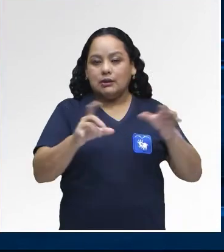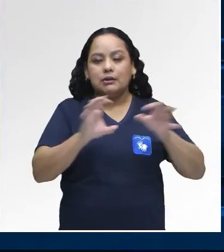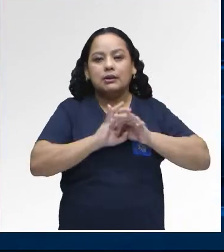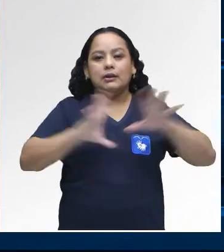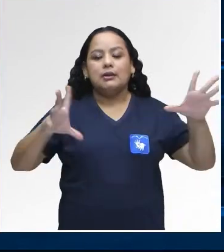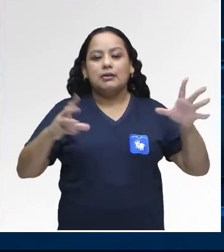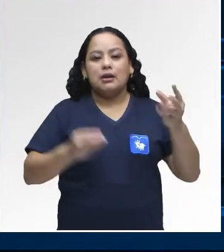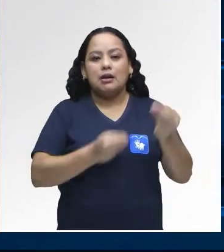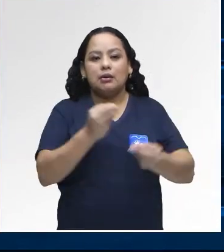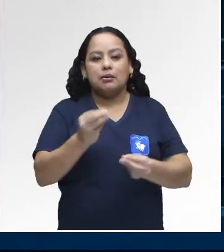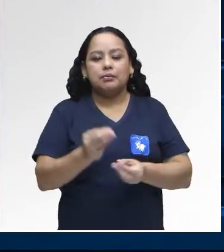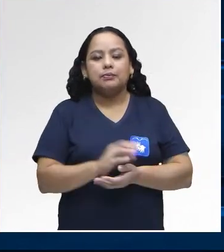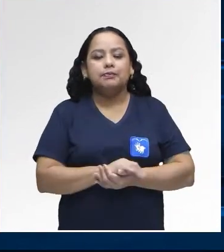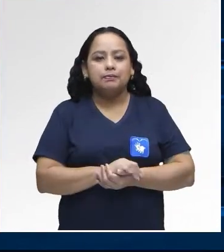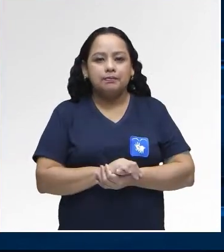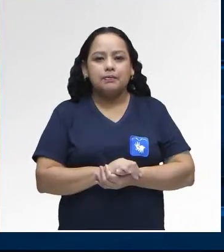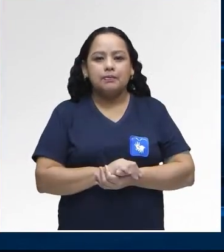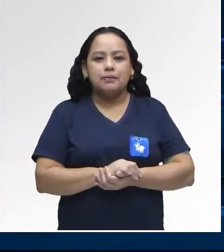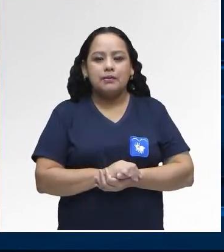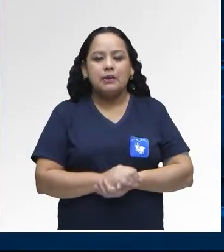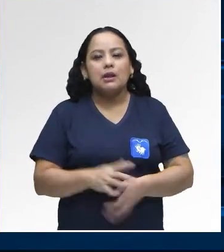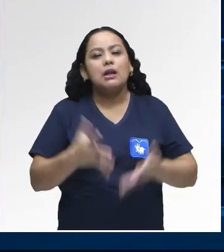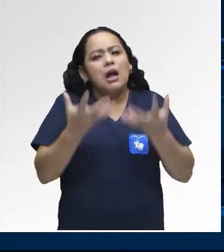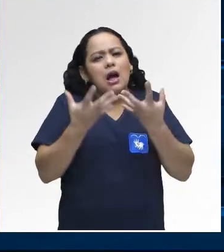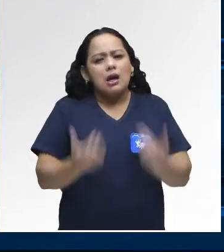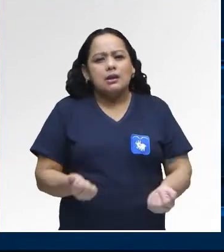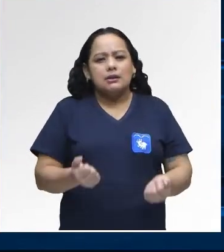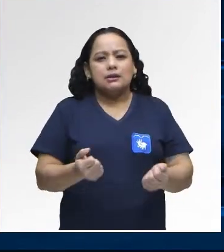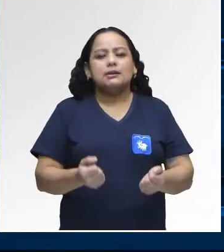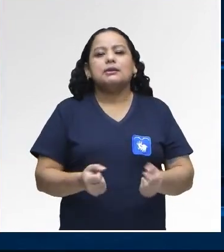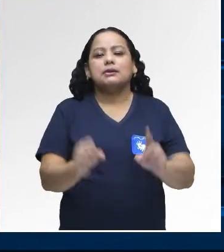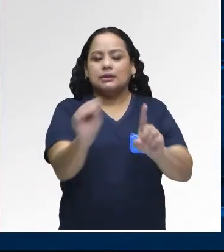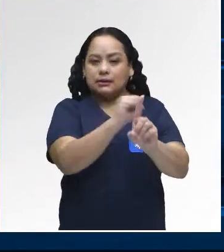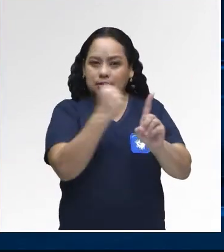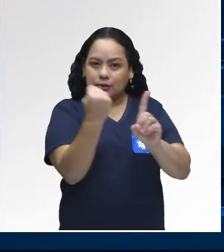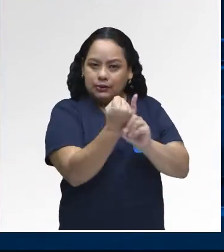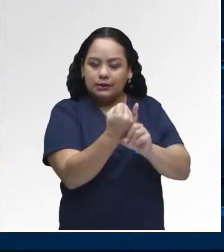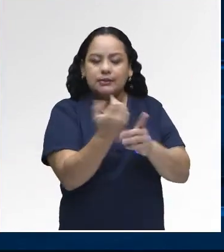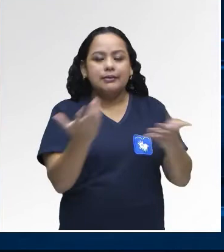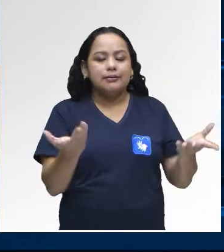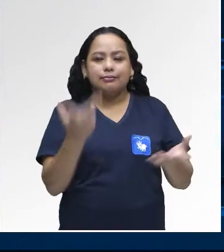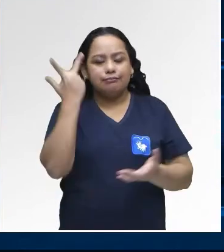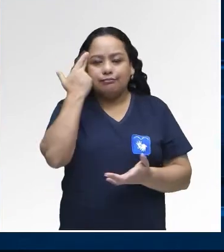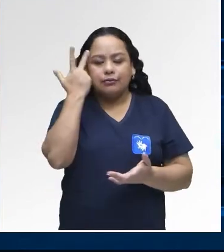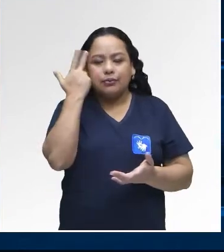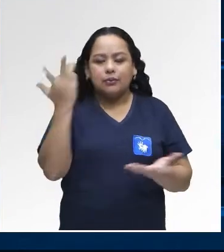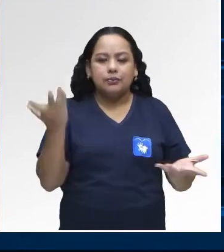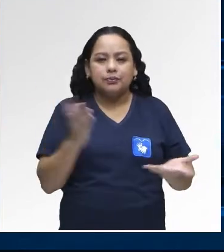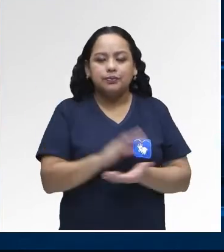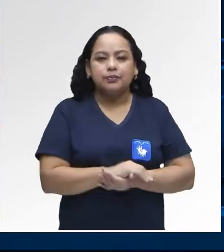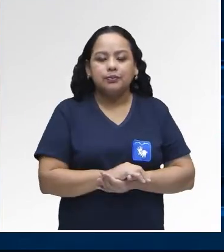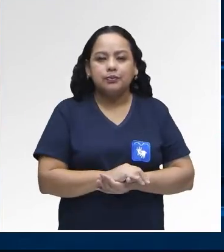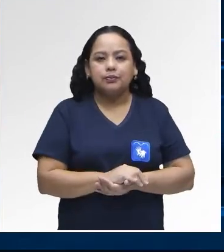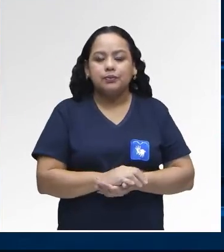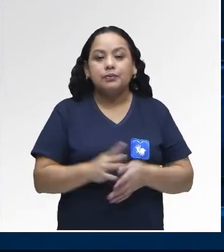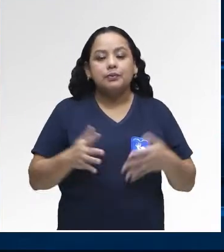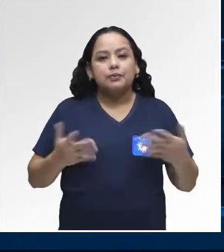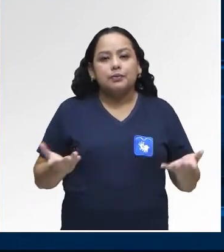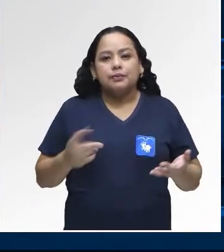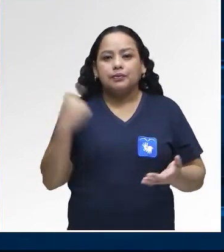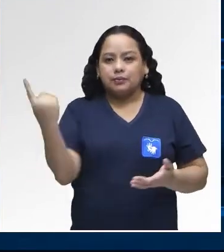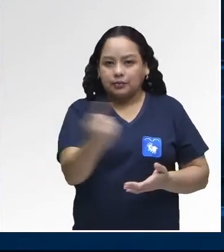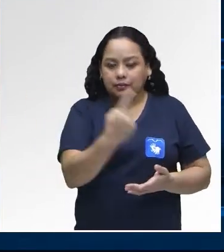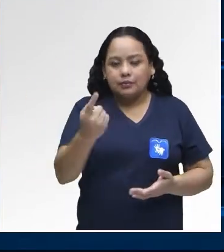são legalizadas e aceitas pela sociedade. Então, apesar que a